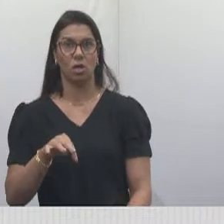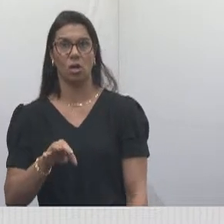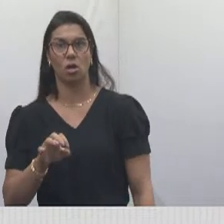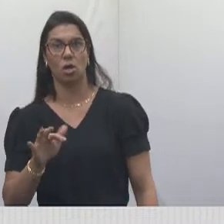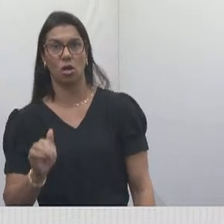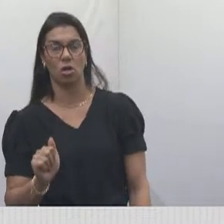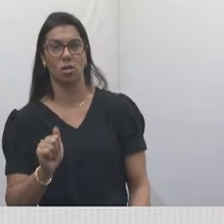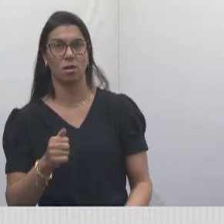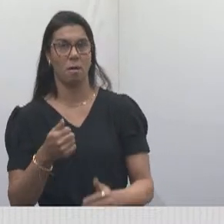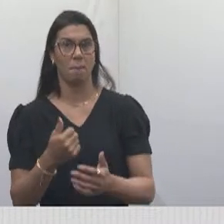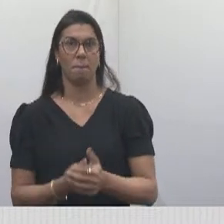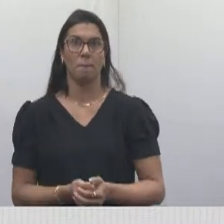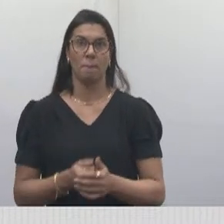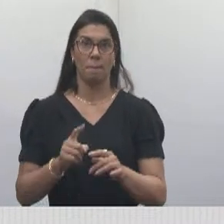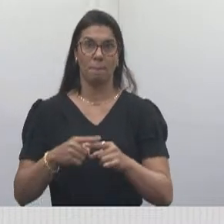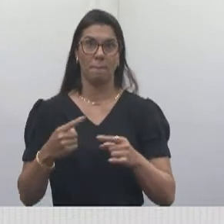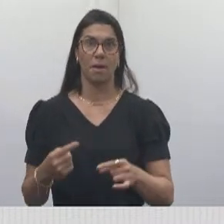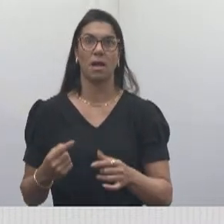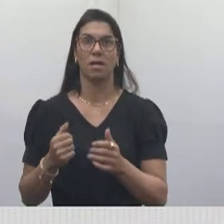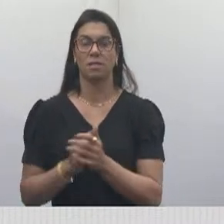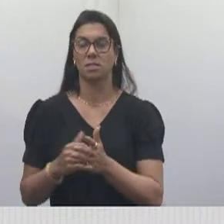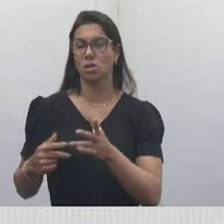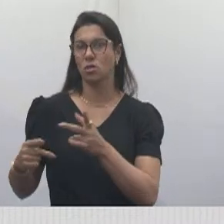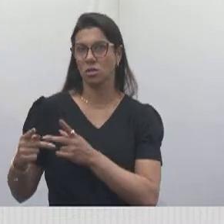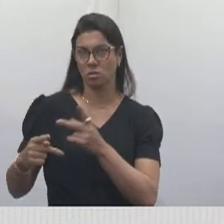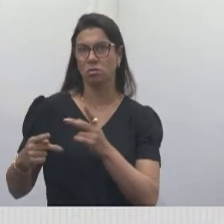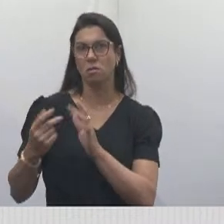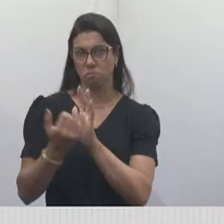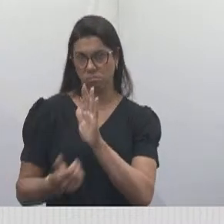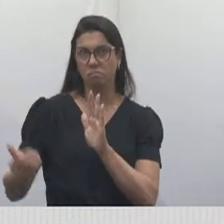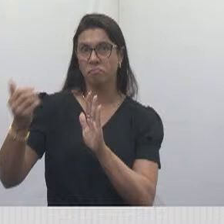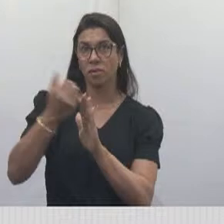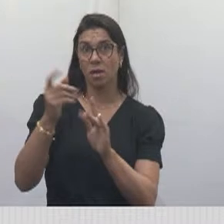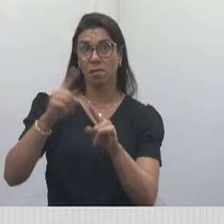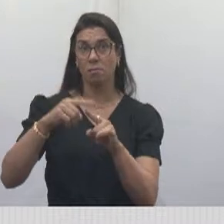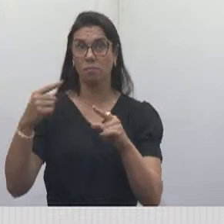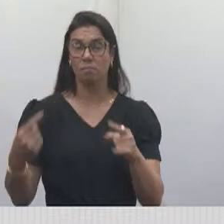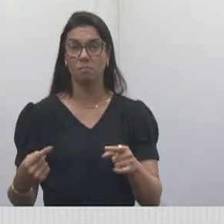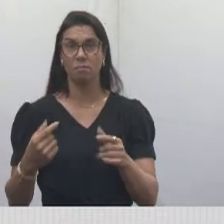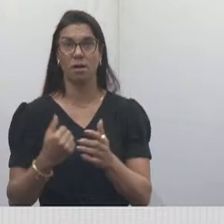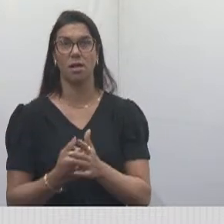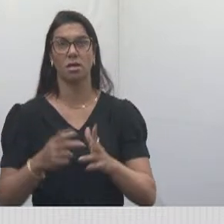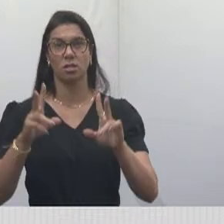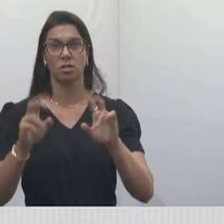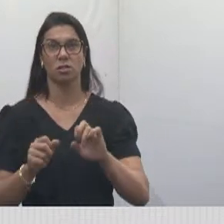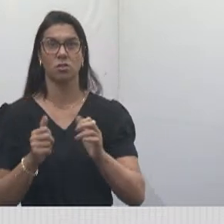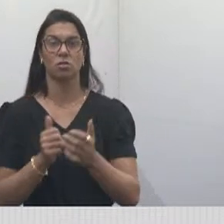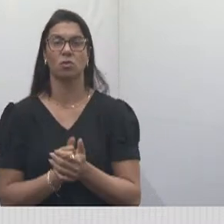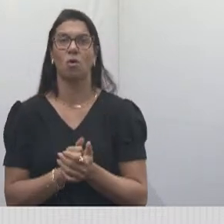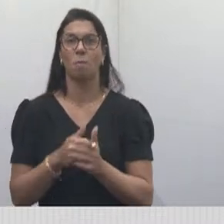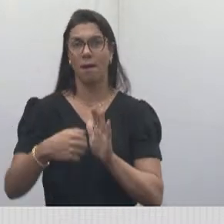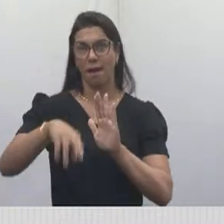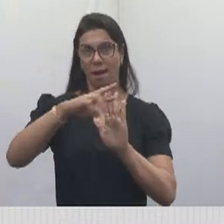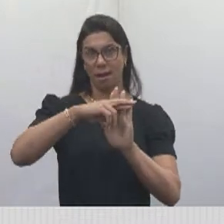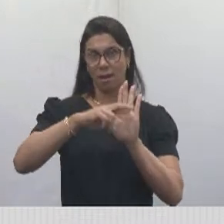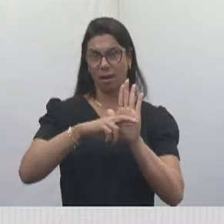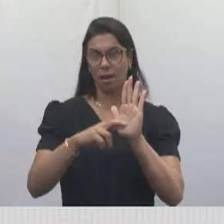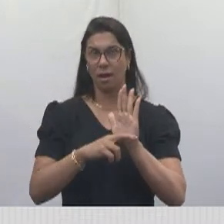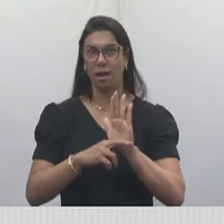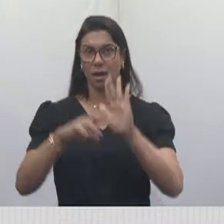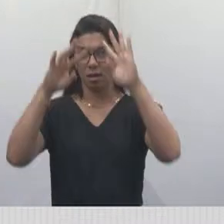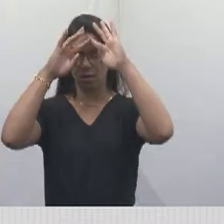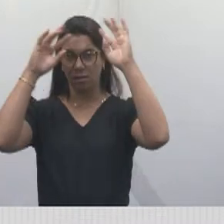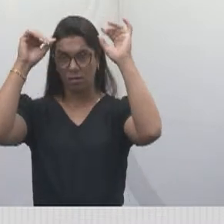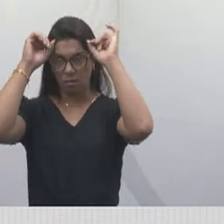perde para São José dos Campos, por diversas razões, mas nos critérios que o